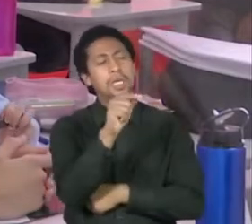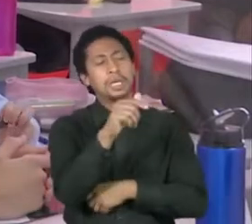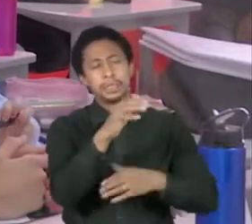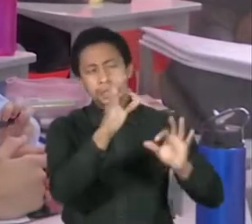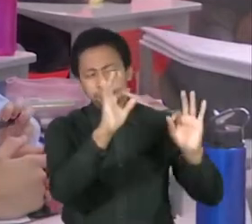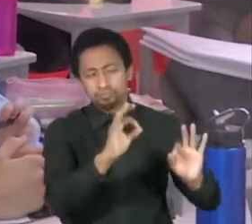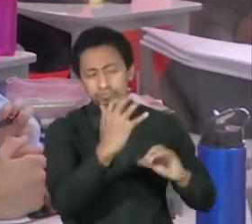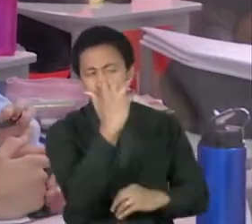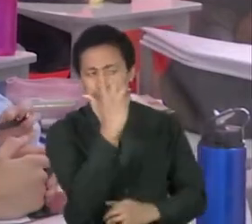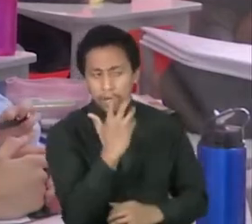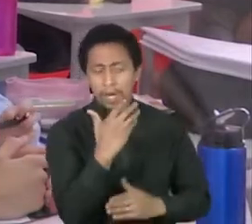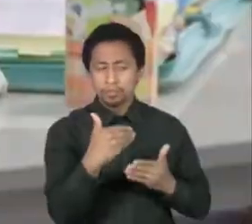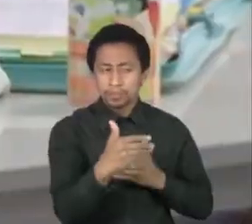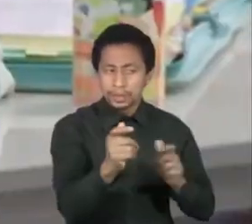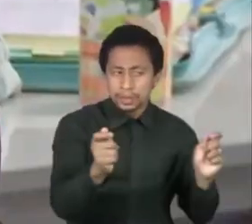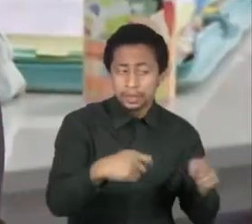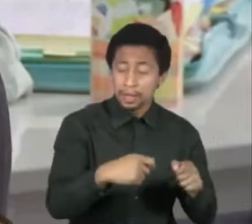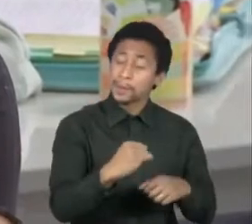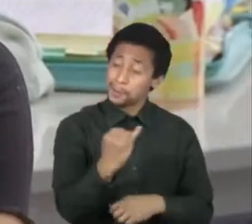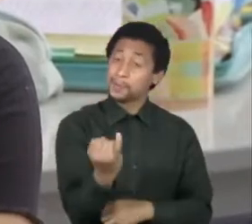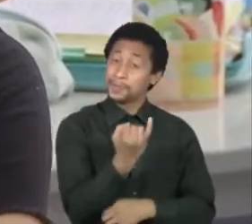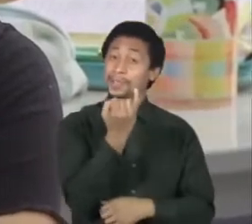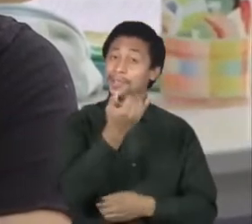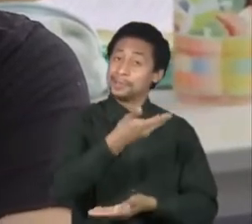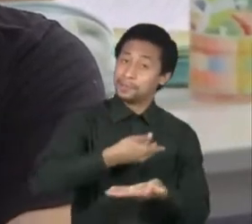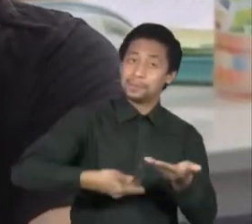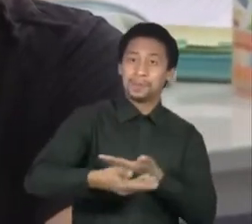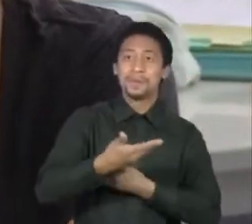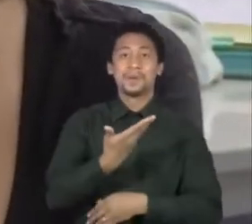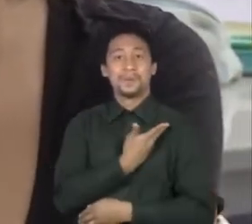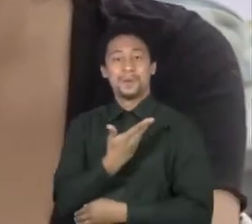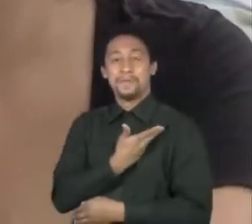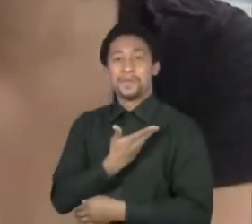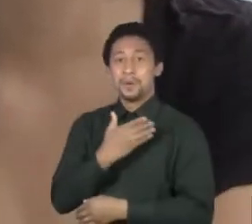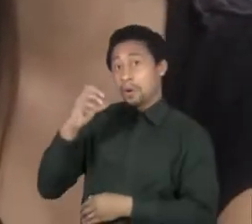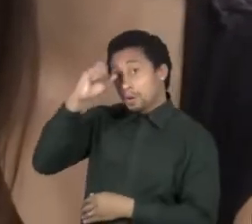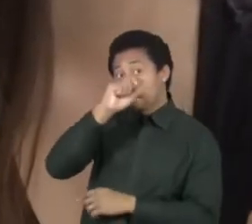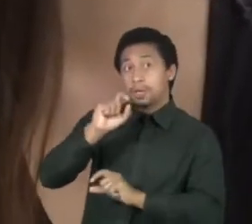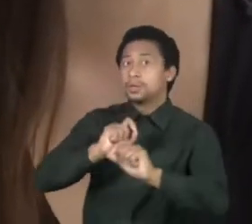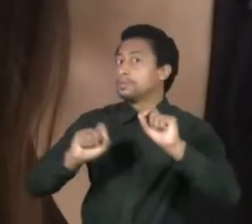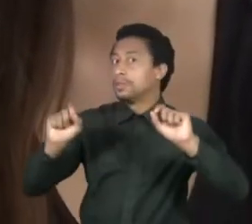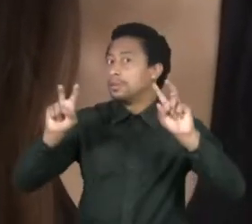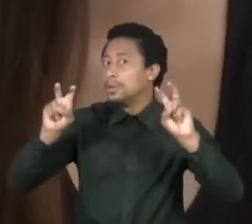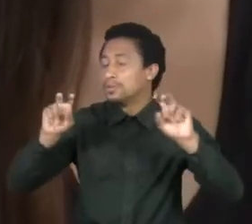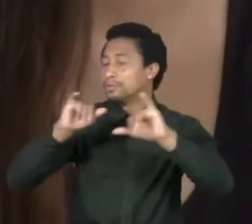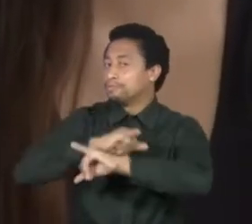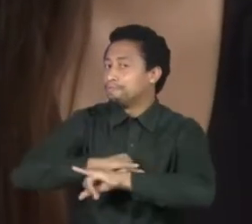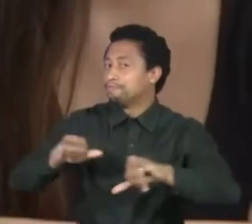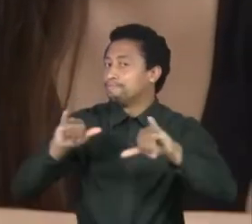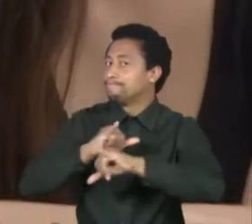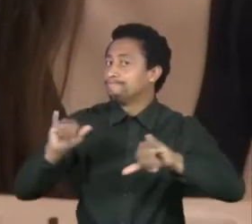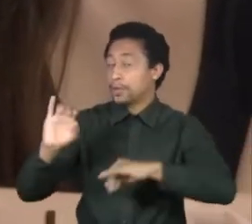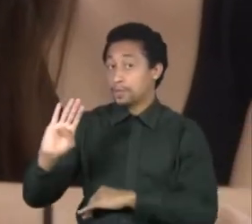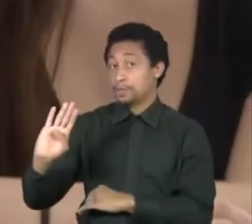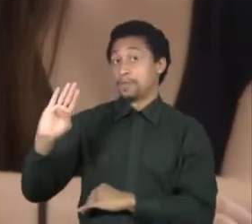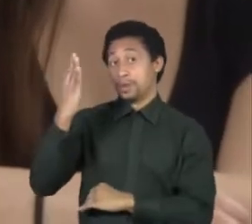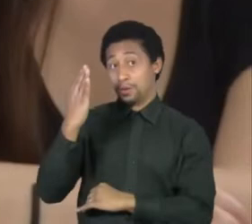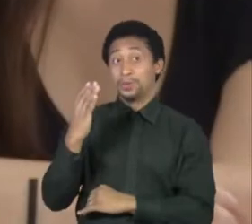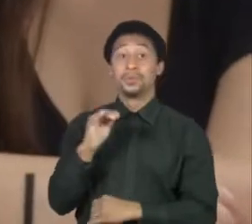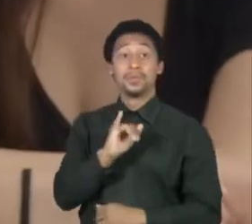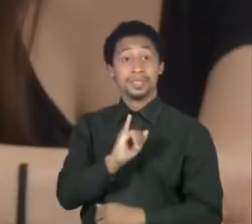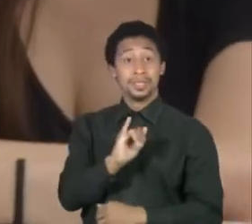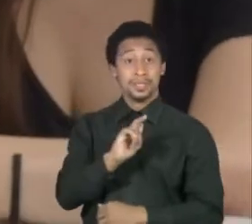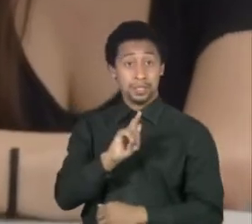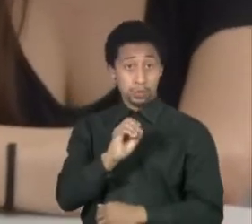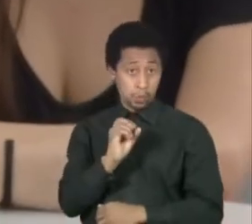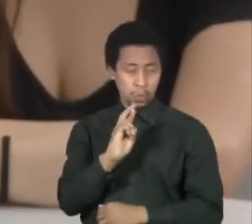frente. Então, eu acho muito importante. Com os colegas, ela aprende mais sobre fake news em sala de aula. A preocupação do Igor é saber